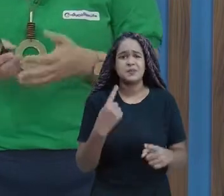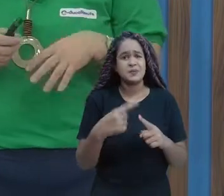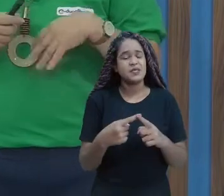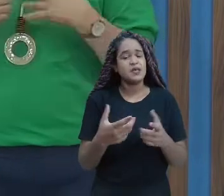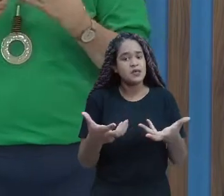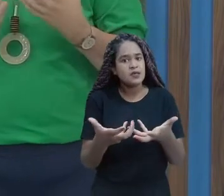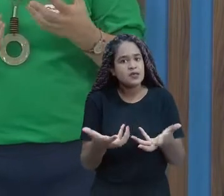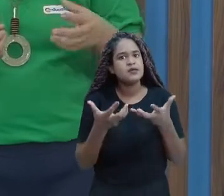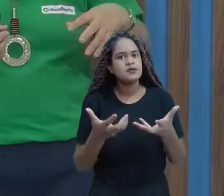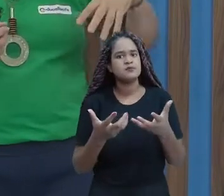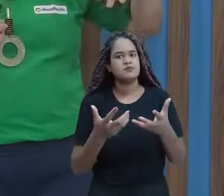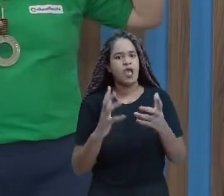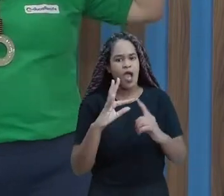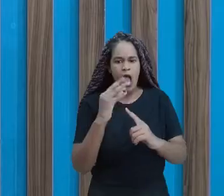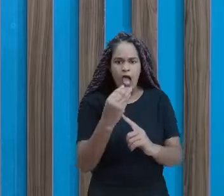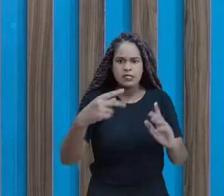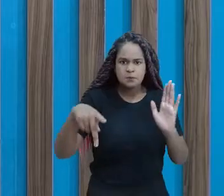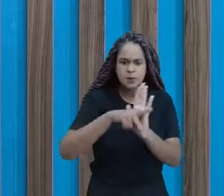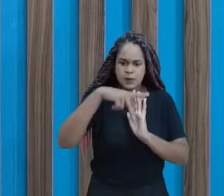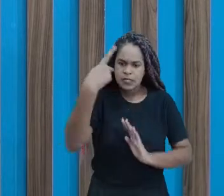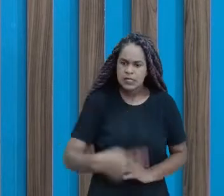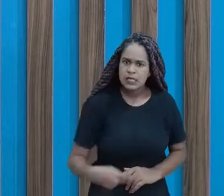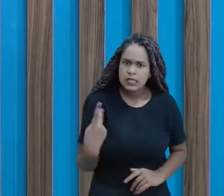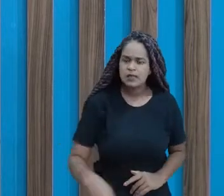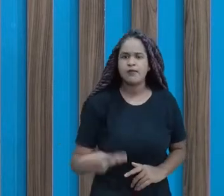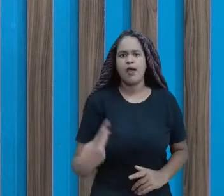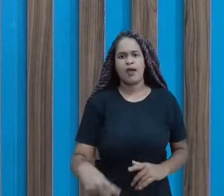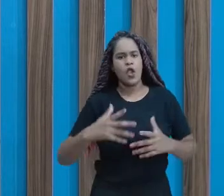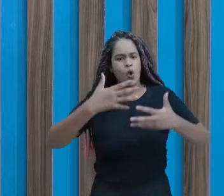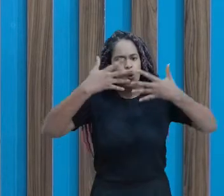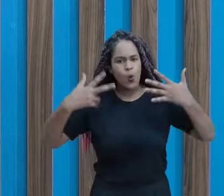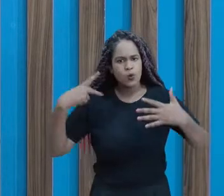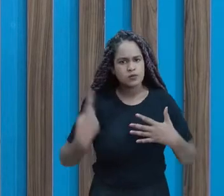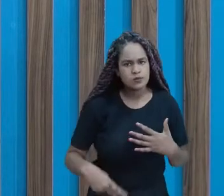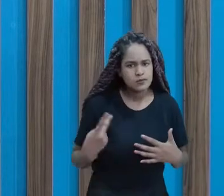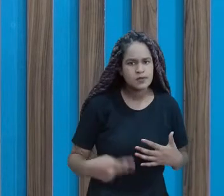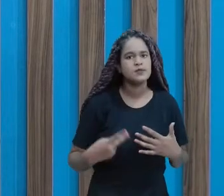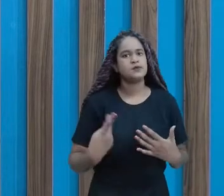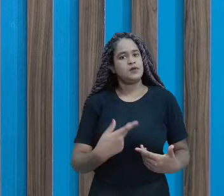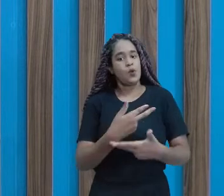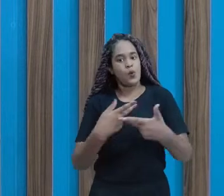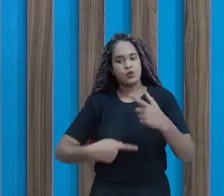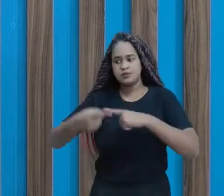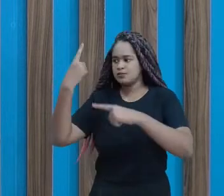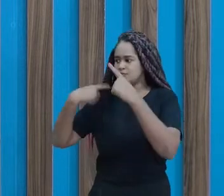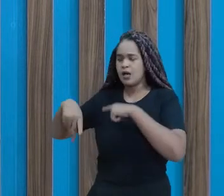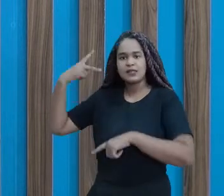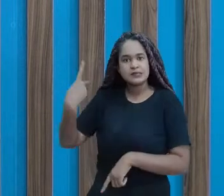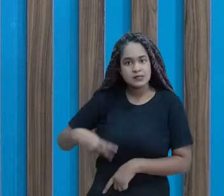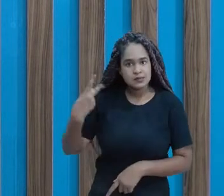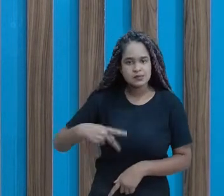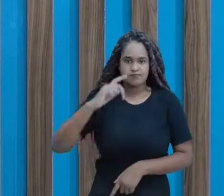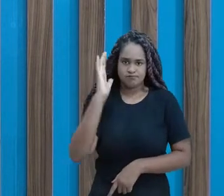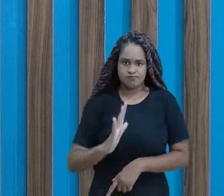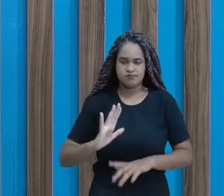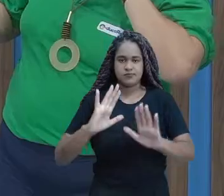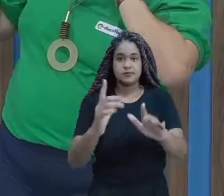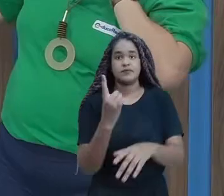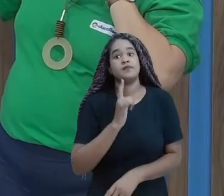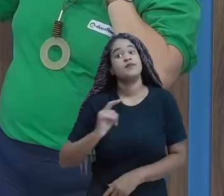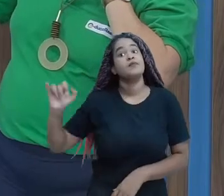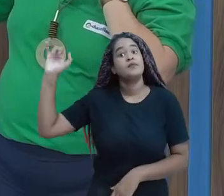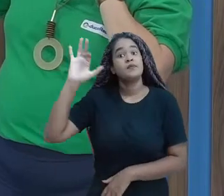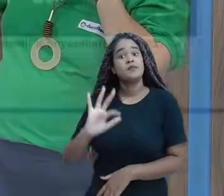brasileira, com as cores do Brasil, com as nossas raízes, né? Com essa busca toda. Aí, né, nessa imagem vocês estão